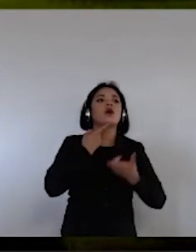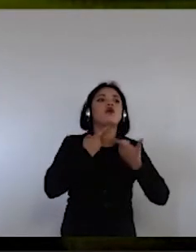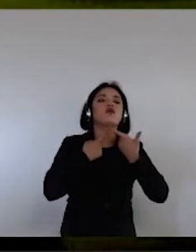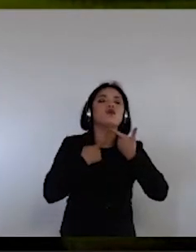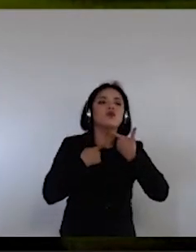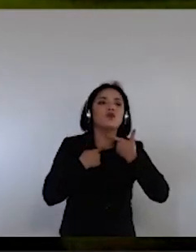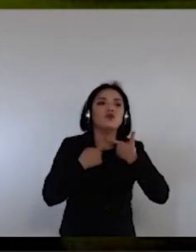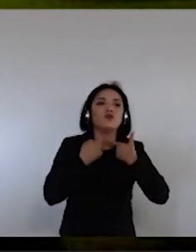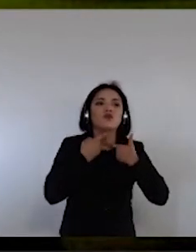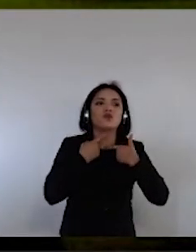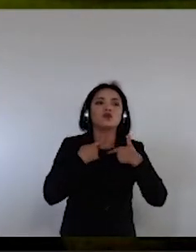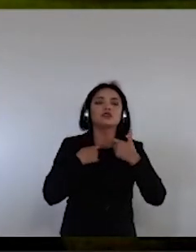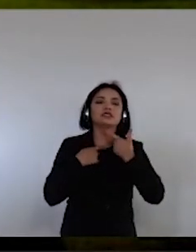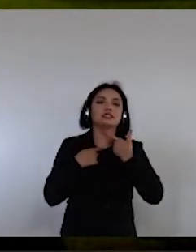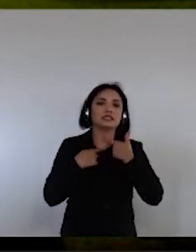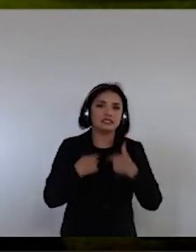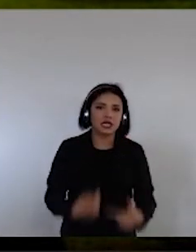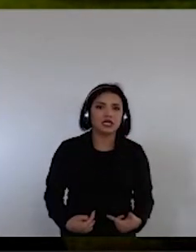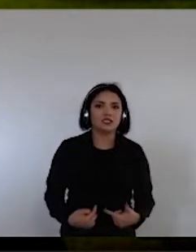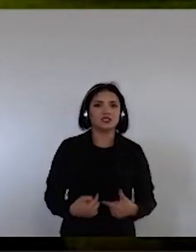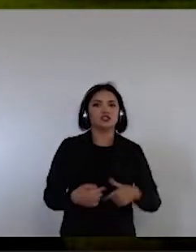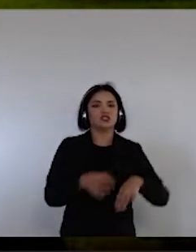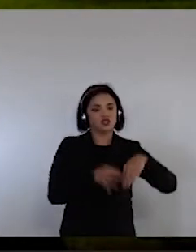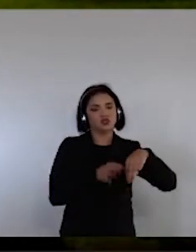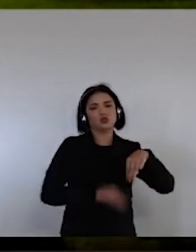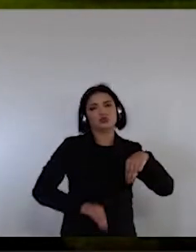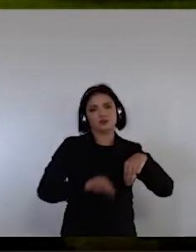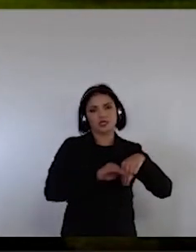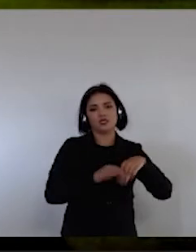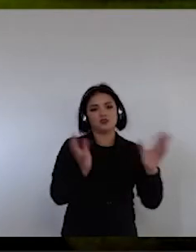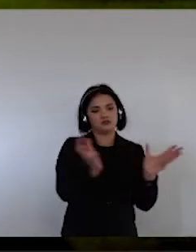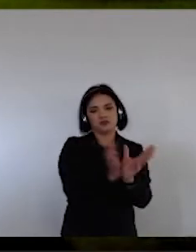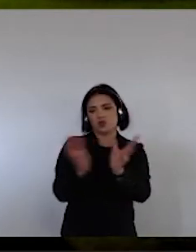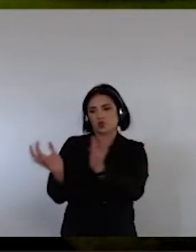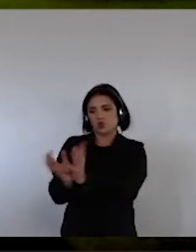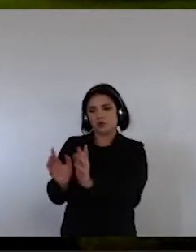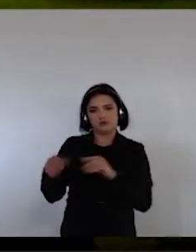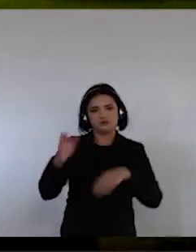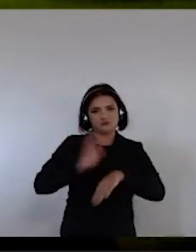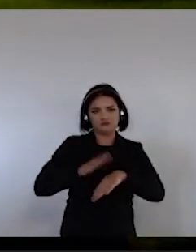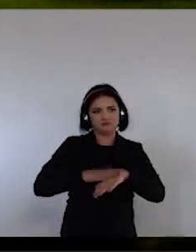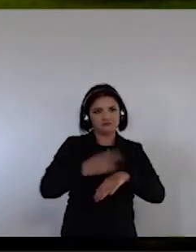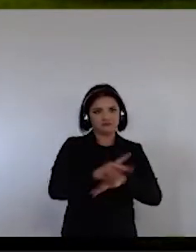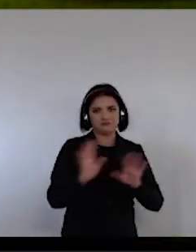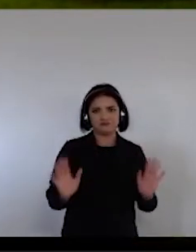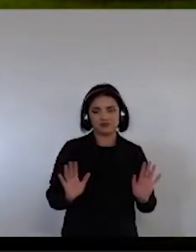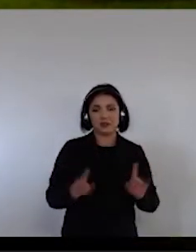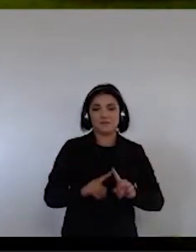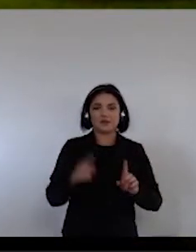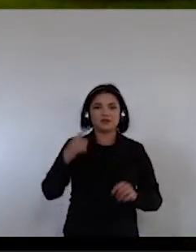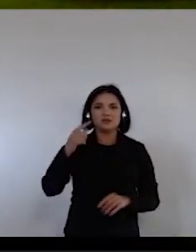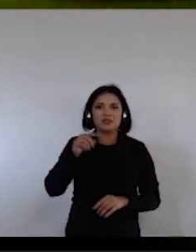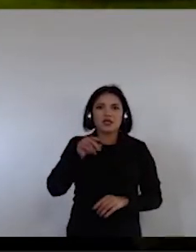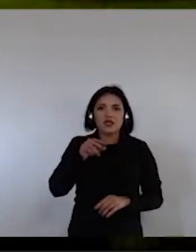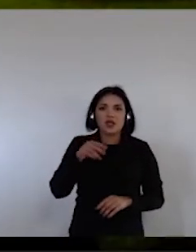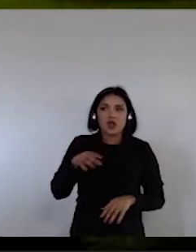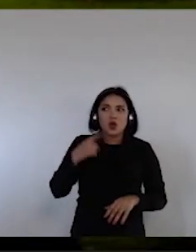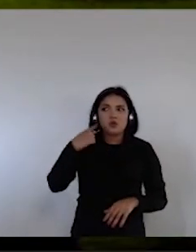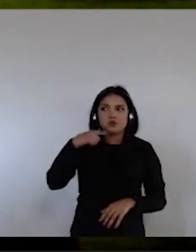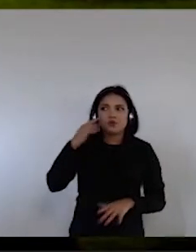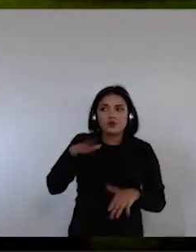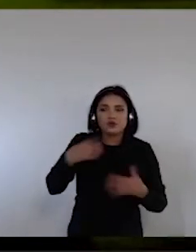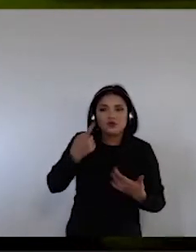página, como era antigamente, na época que nós começamos a advogar. Agora, hoje não, hoje é eletrônico, você acessa de onde você estiver. Então,